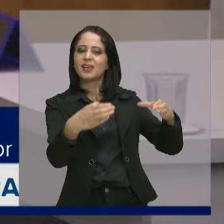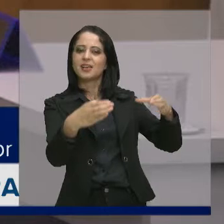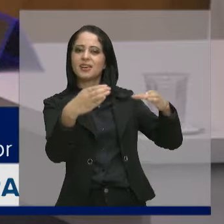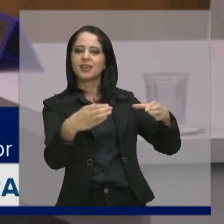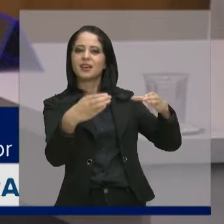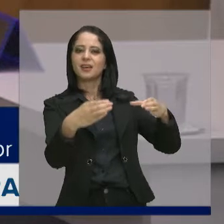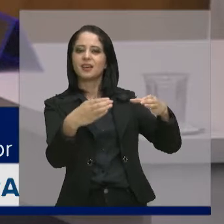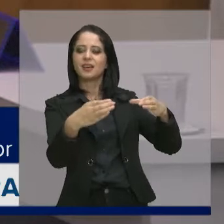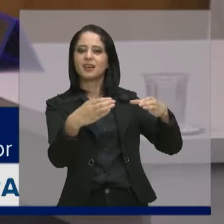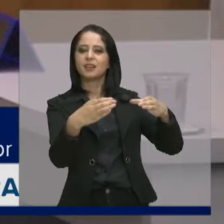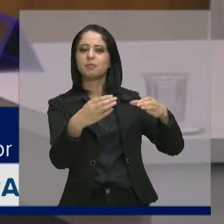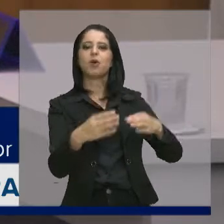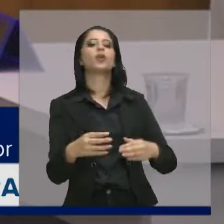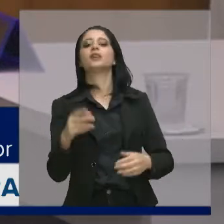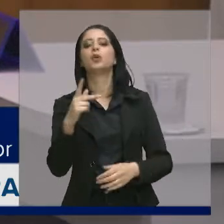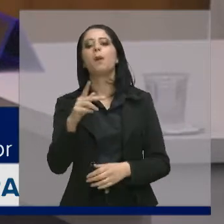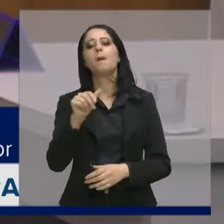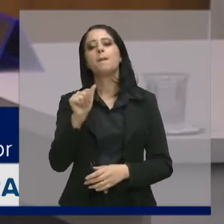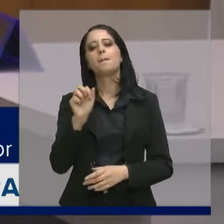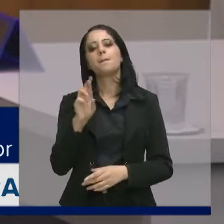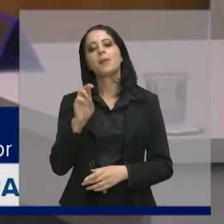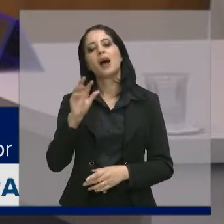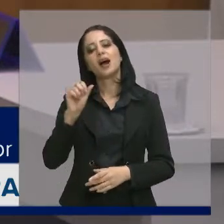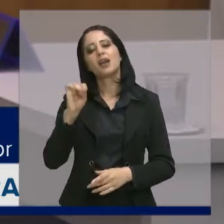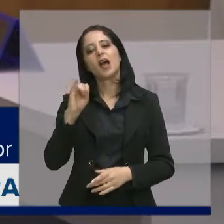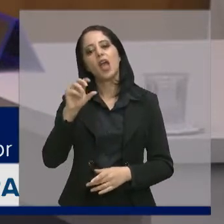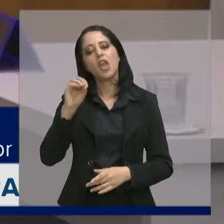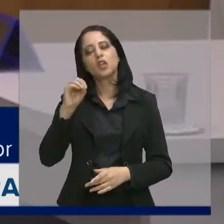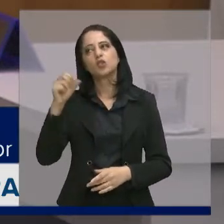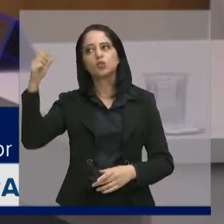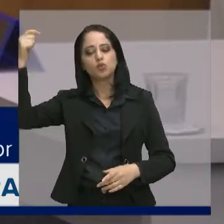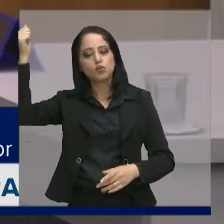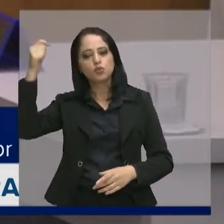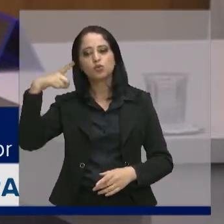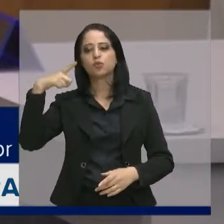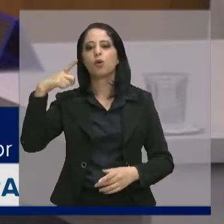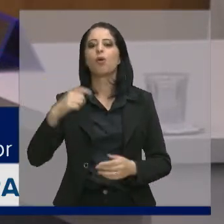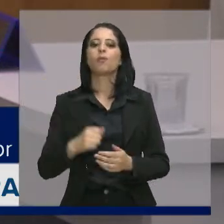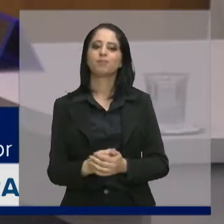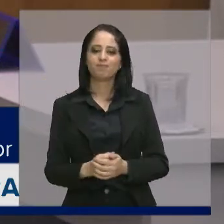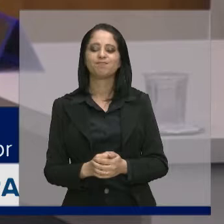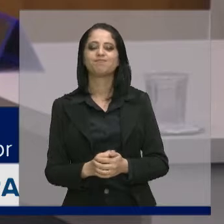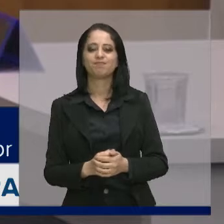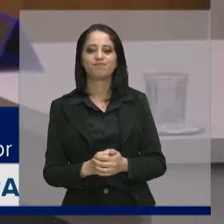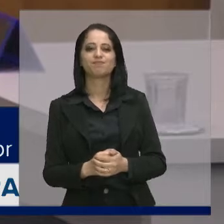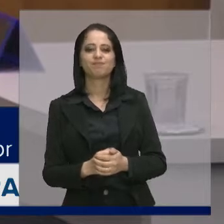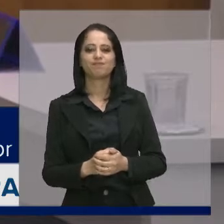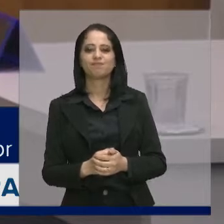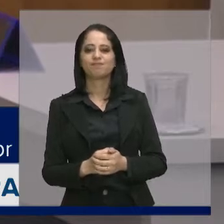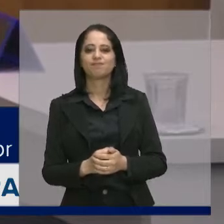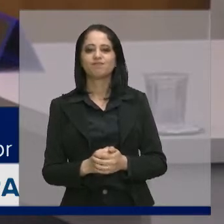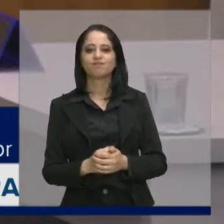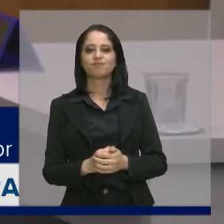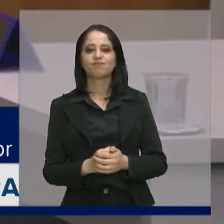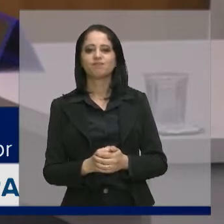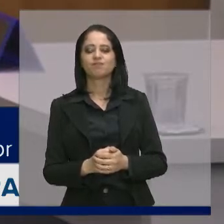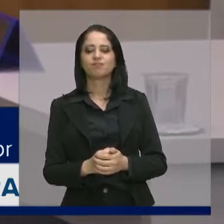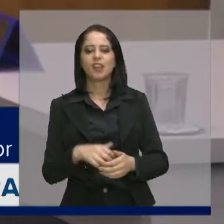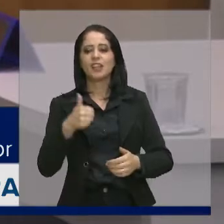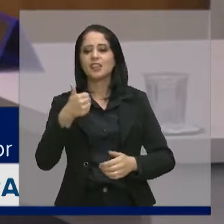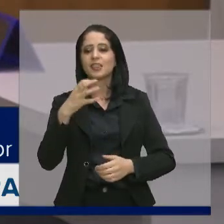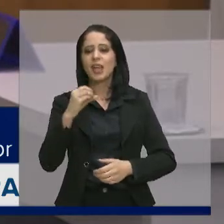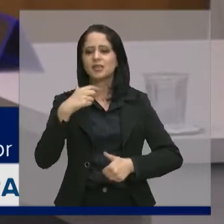bairro Paraíso do Sol. Técnico da Fundação Paraíso do Sol por praticamente 10